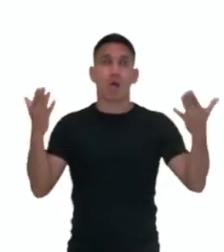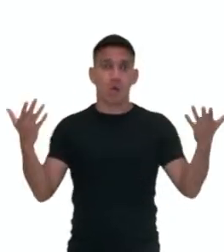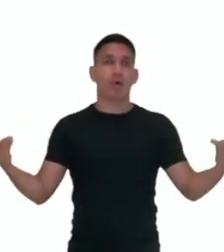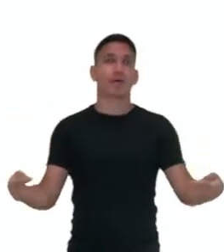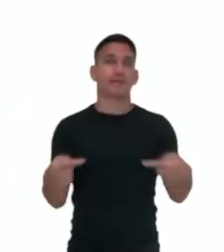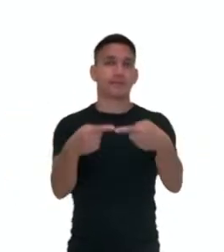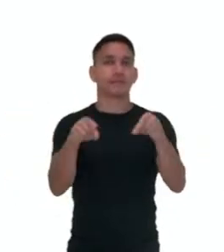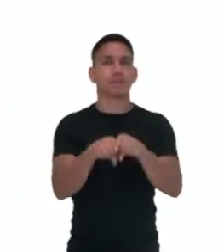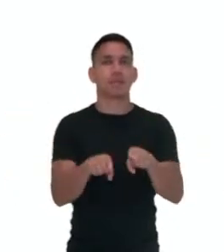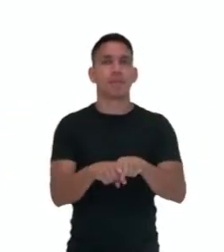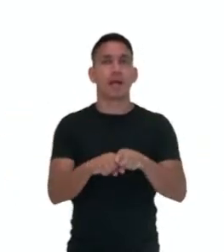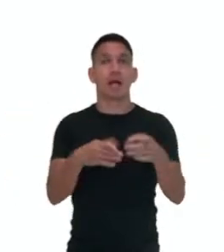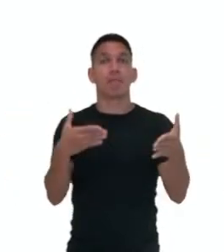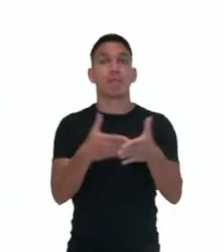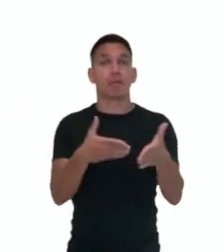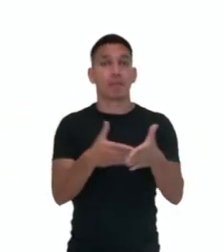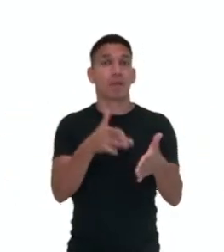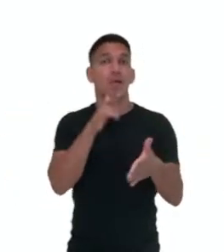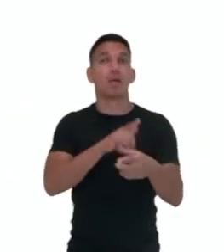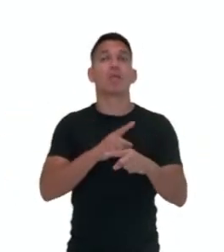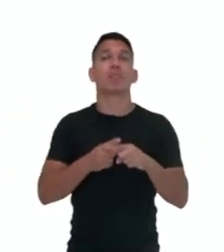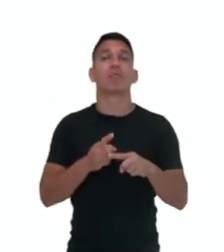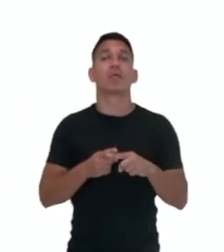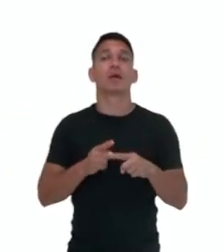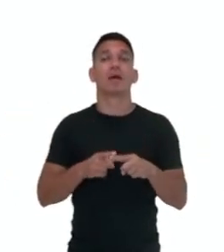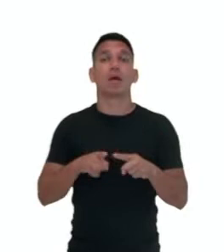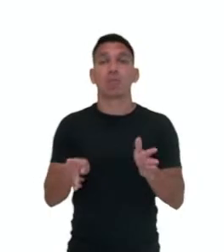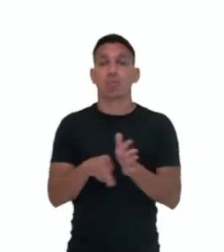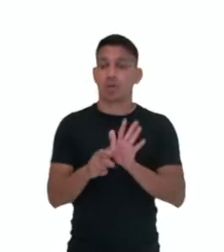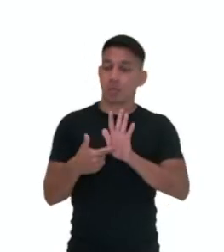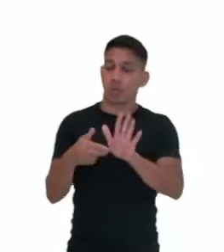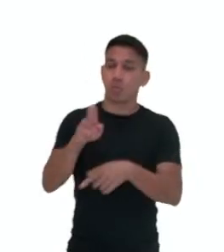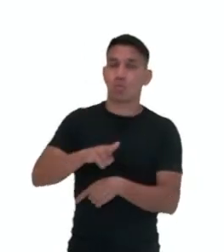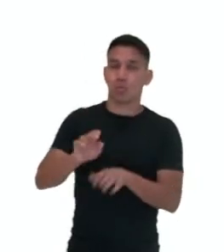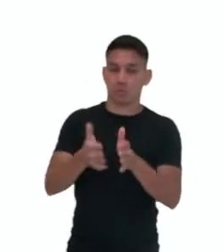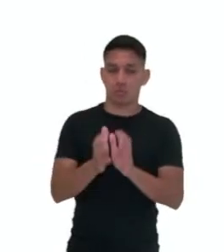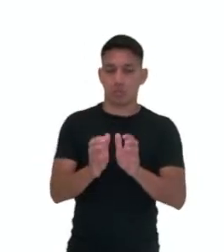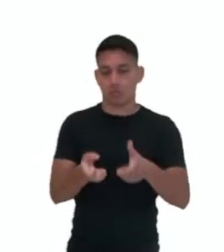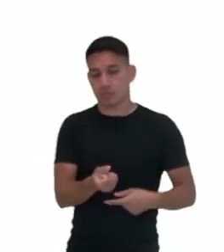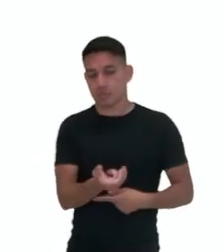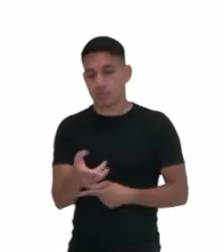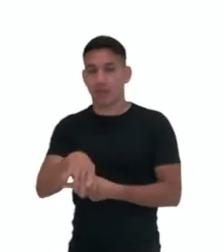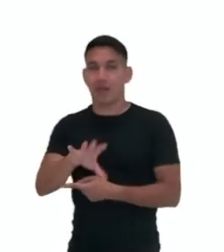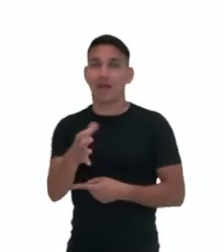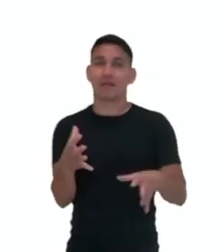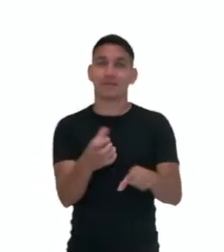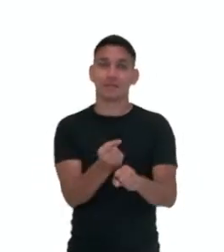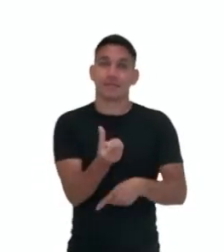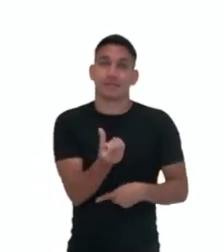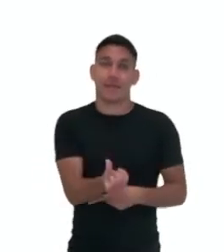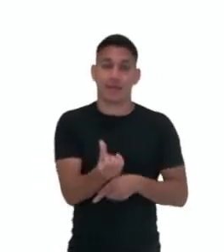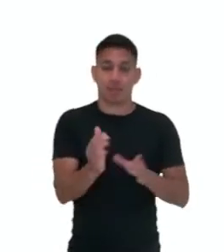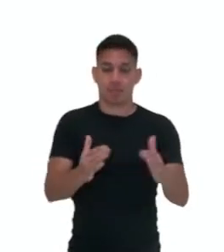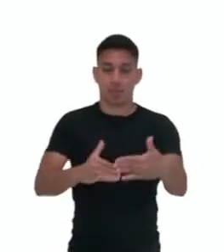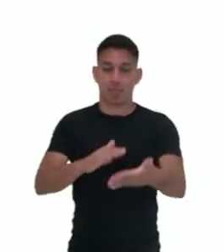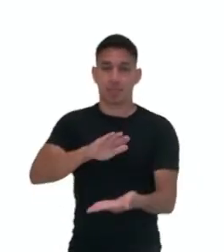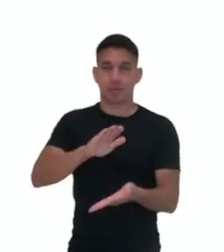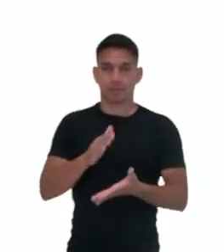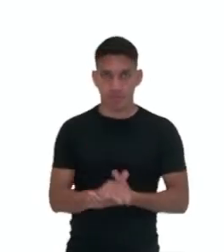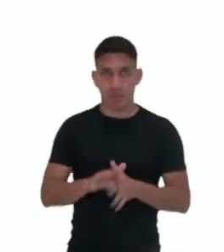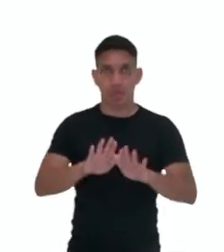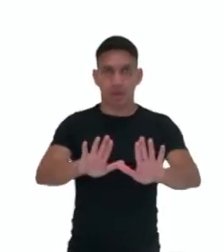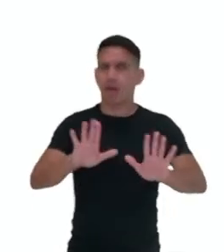são finitos porque eu estou trabalhando, por exemplo, com um dado que tem 6 faces. Mas para a gente compreender